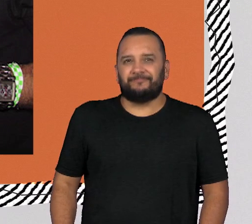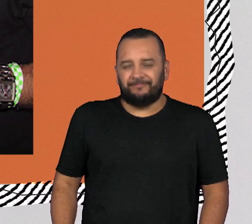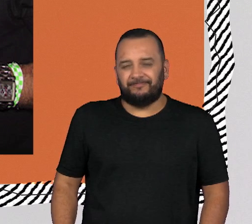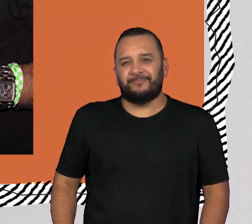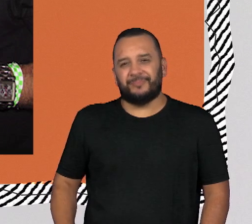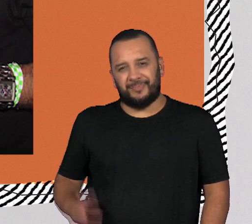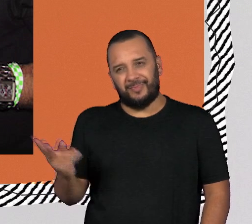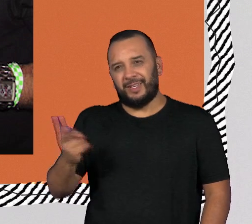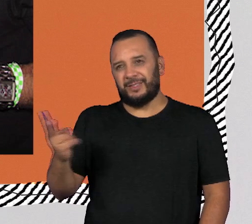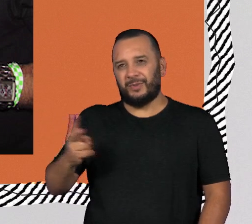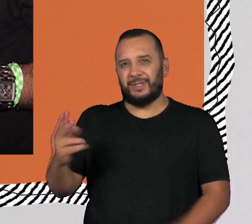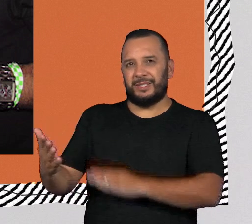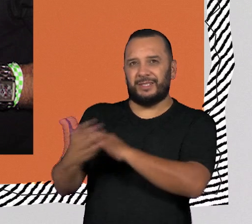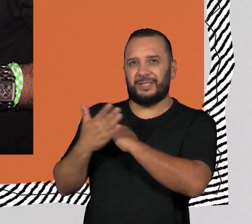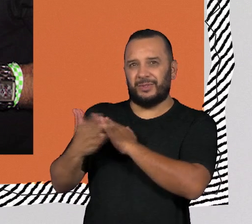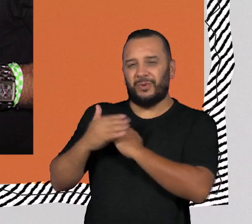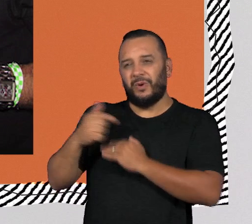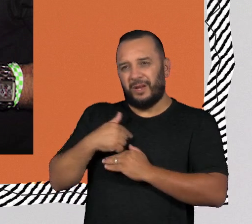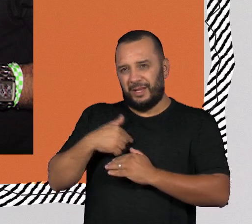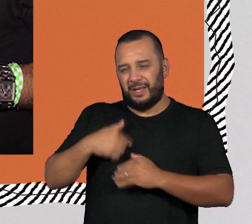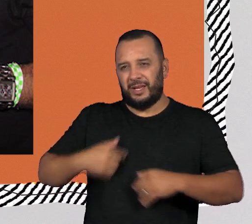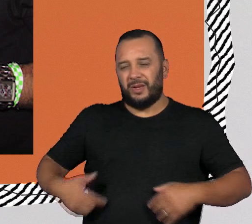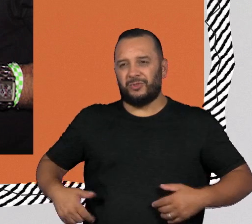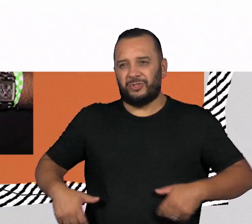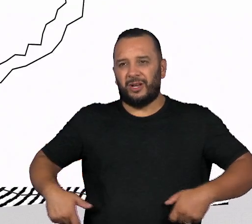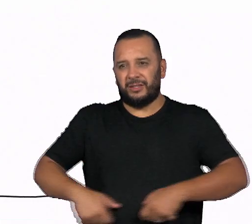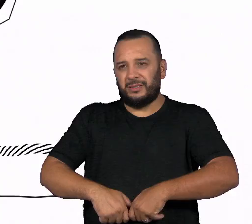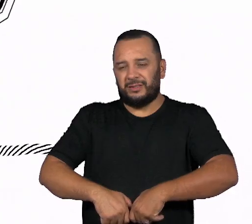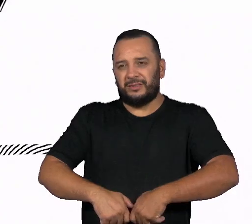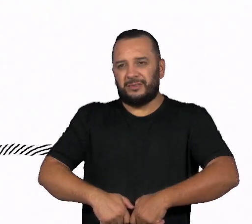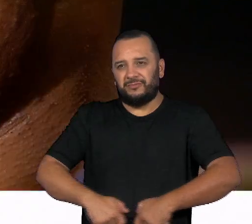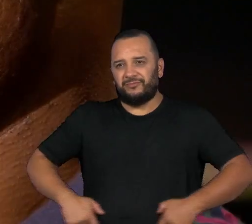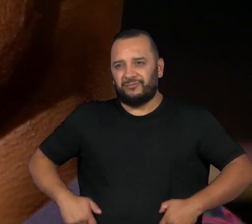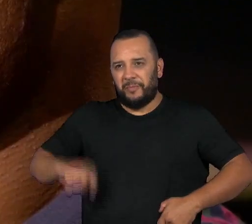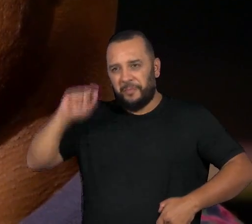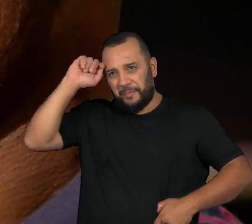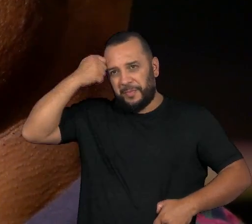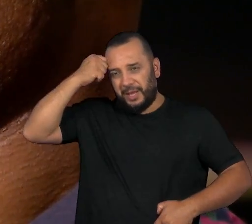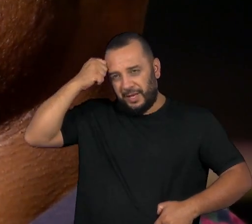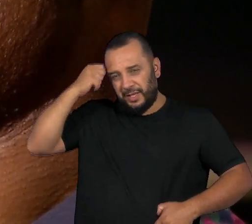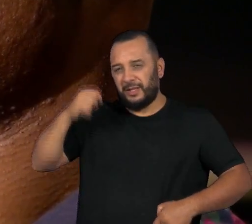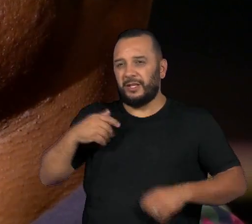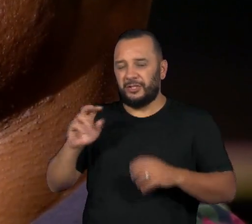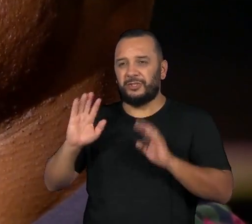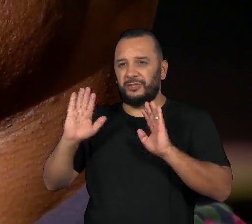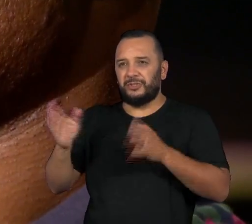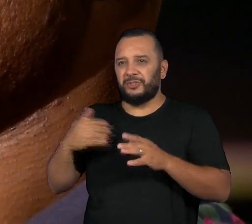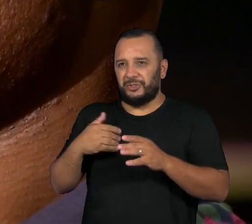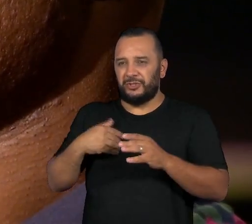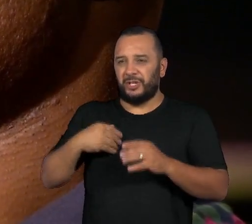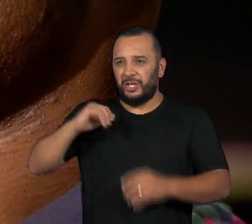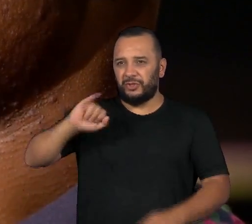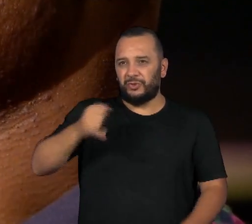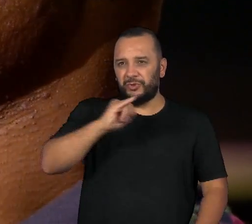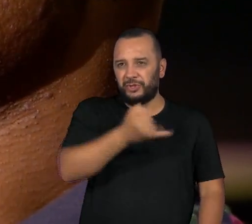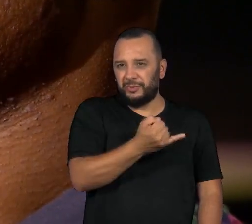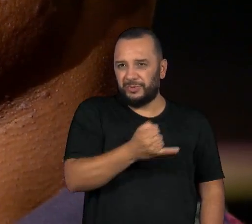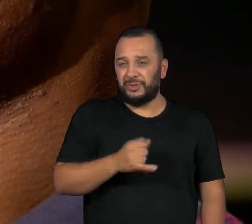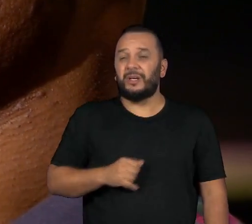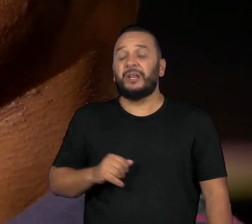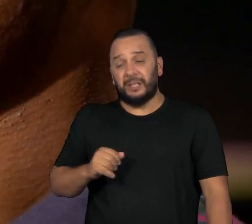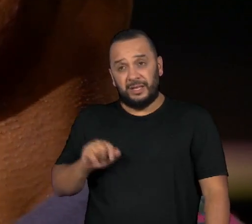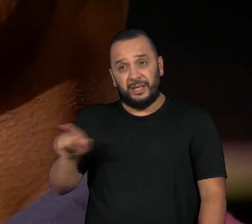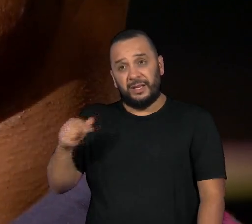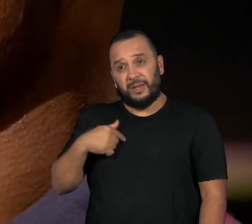Eles me formaram faixa preta de jiu-jitsu. Através deles eu tive a capacidade e a